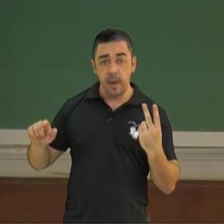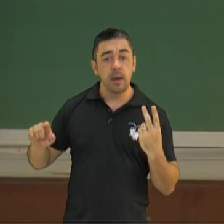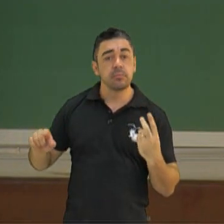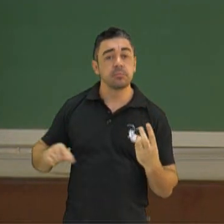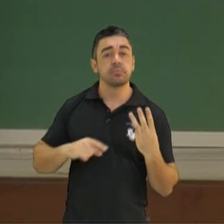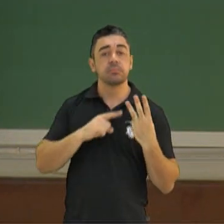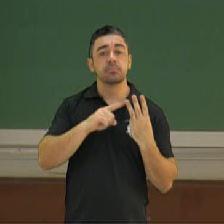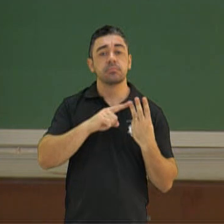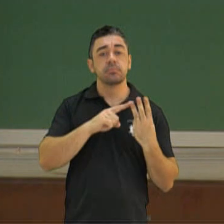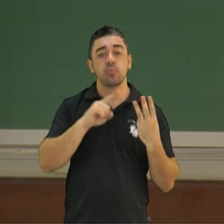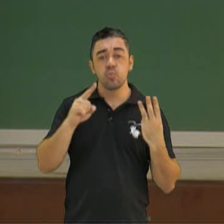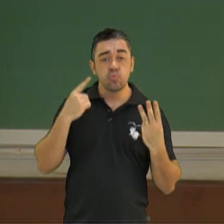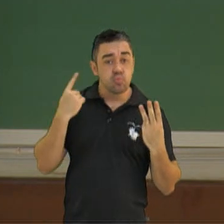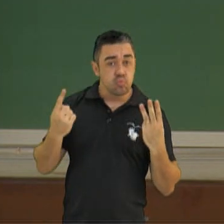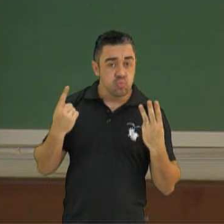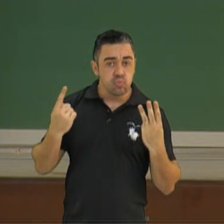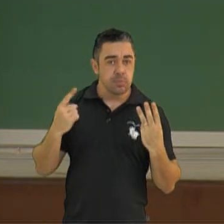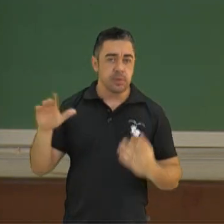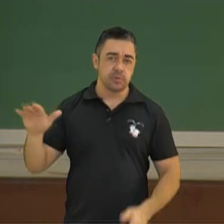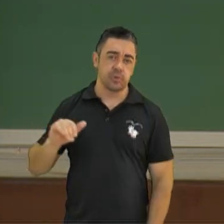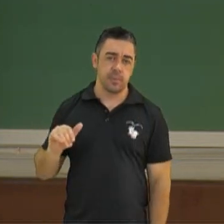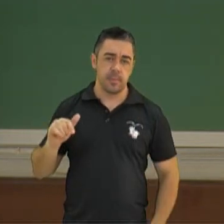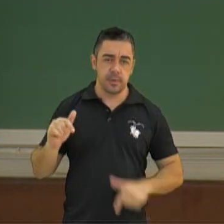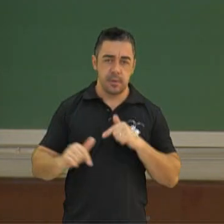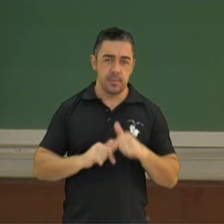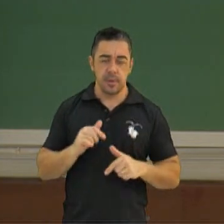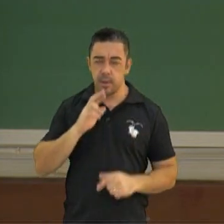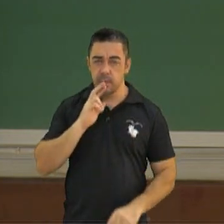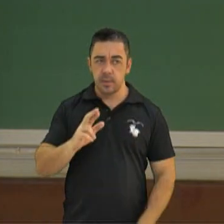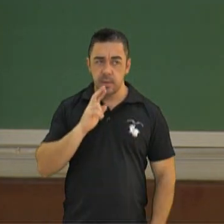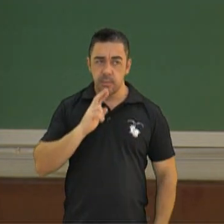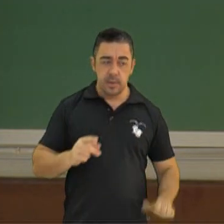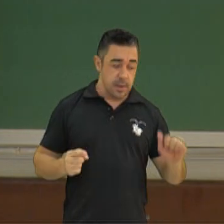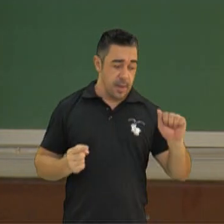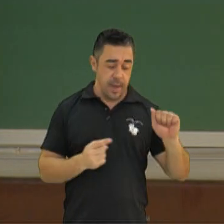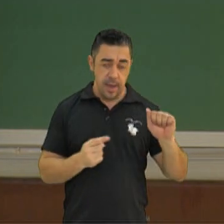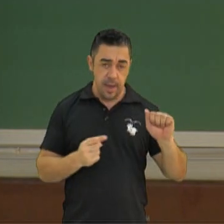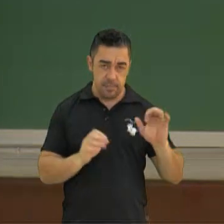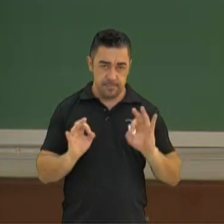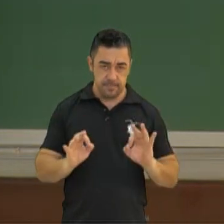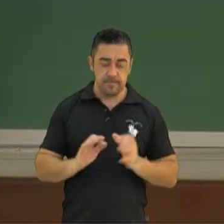contratar? Apenas mais uma. Então, resposta certa, a letra